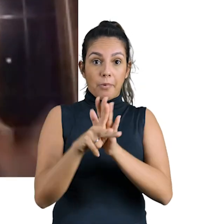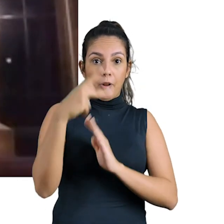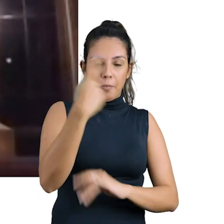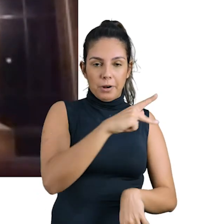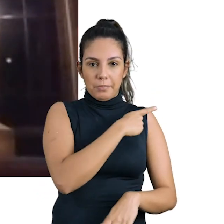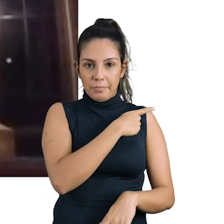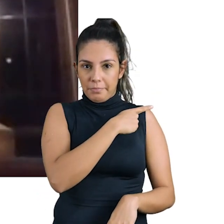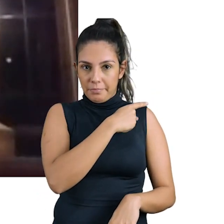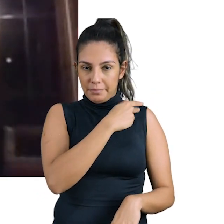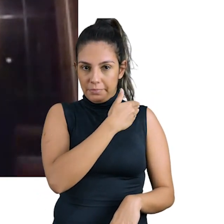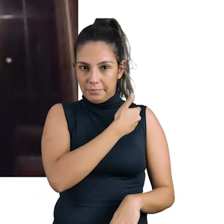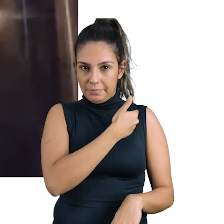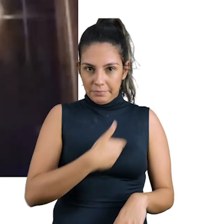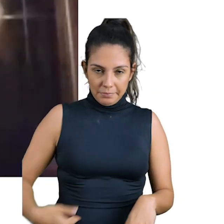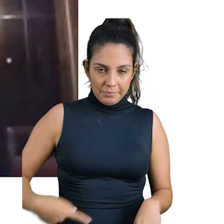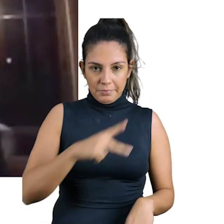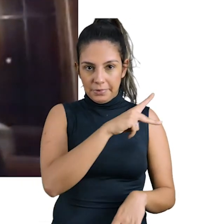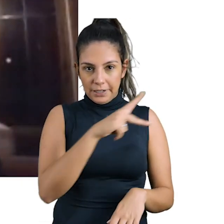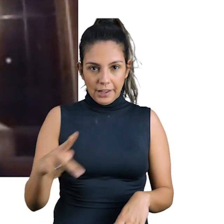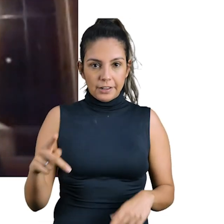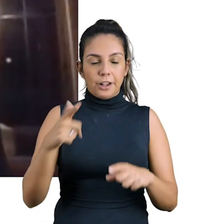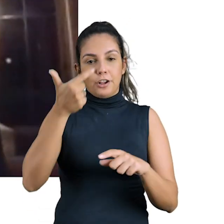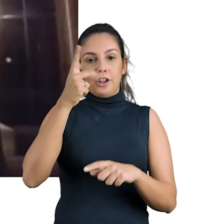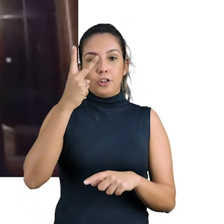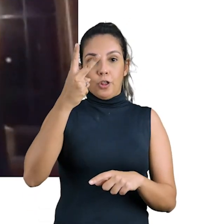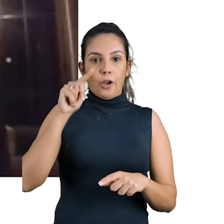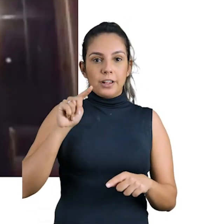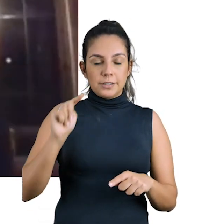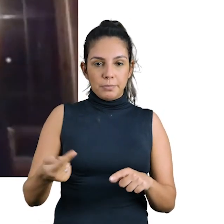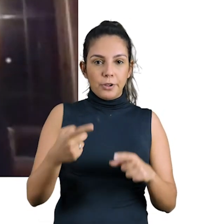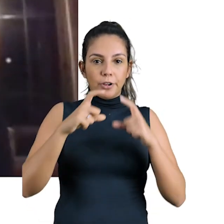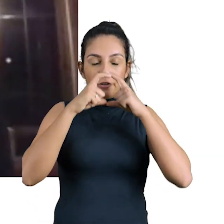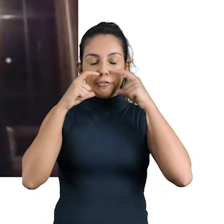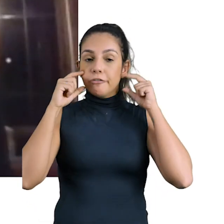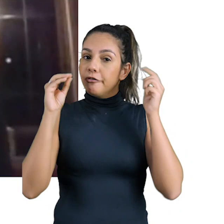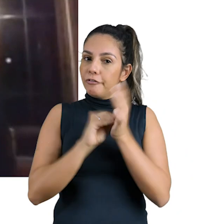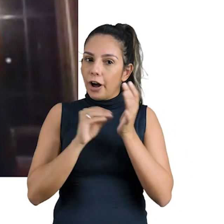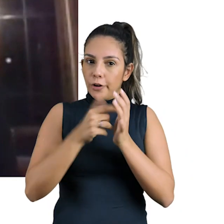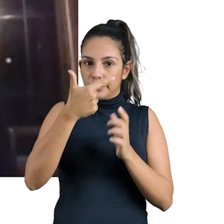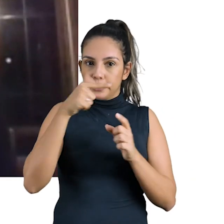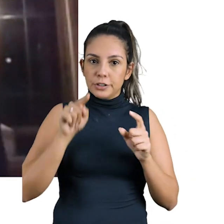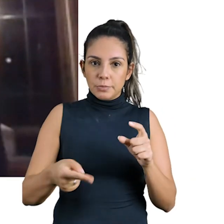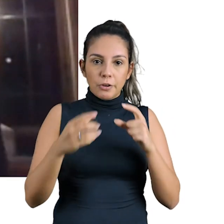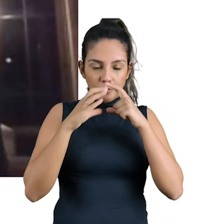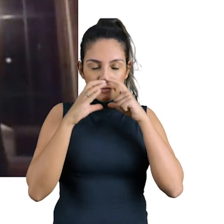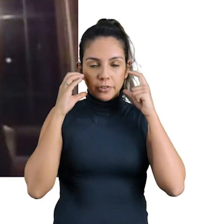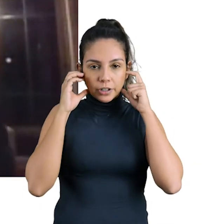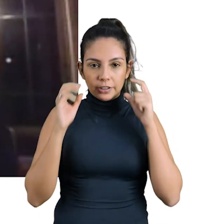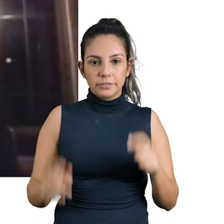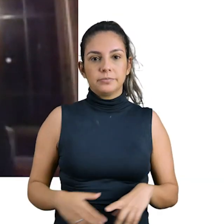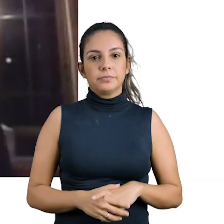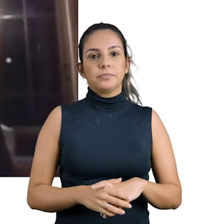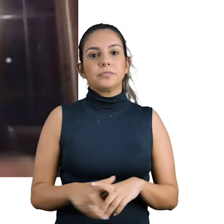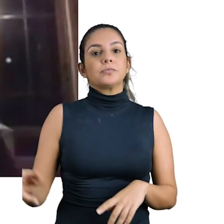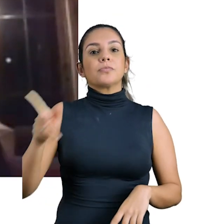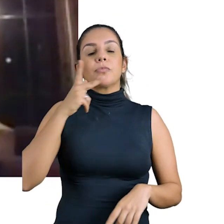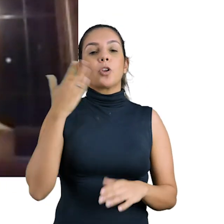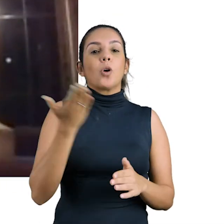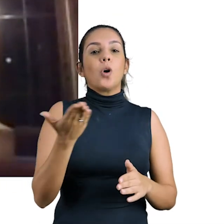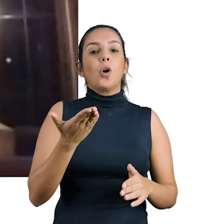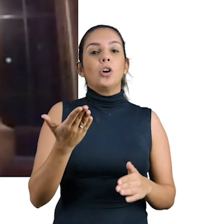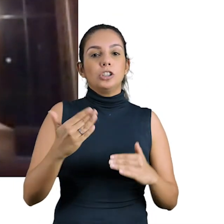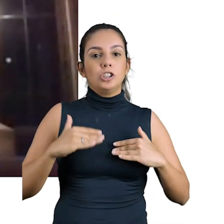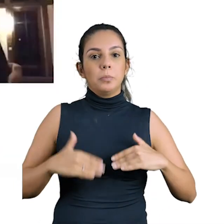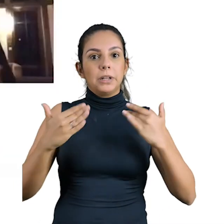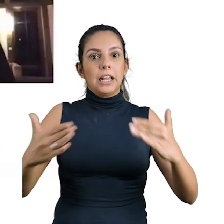criou-se uma multa específica para ele de R$2.000 para se ele aparecesse em locais públicos sem máscara. Agora, você viu que